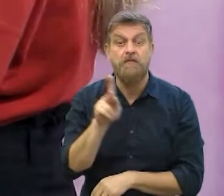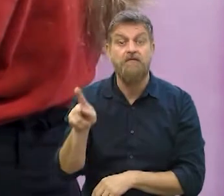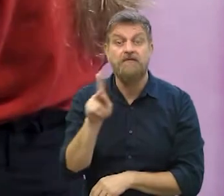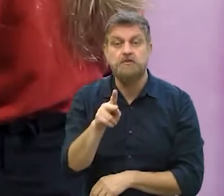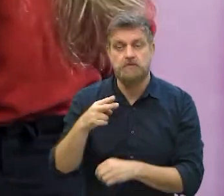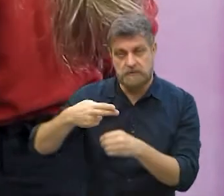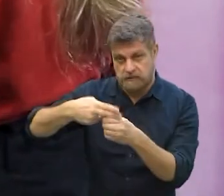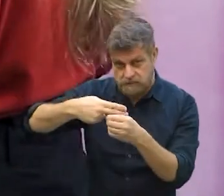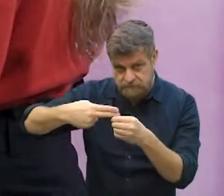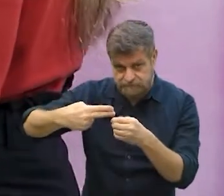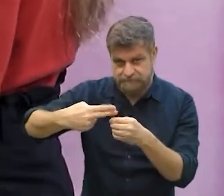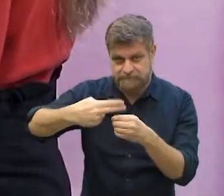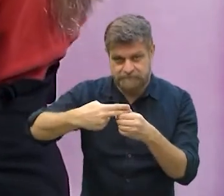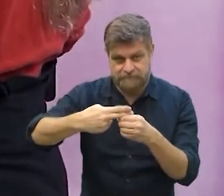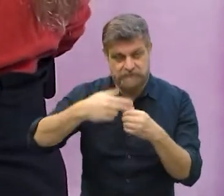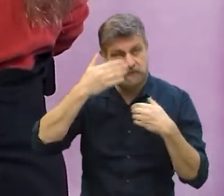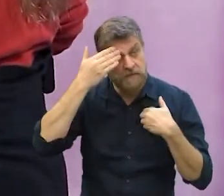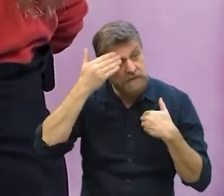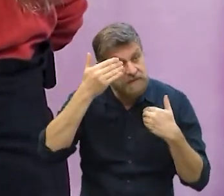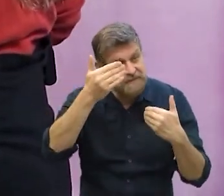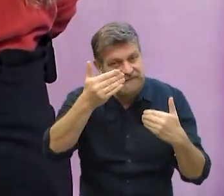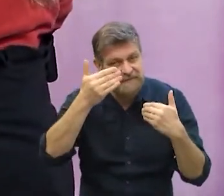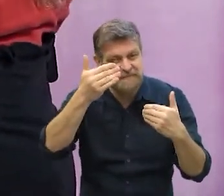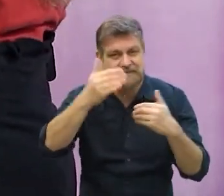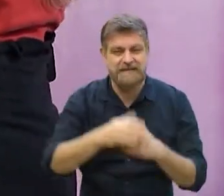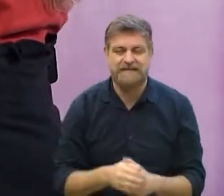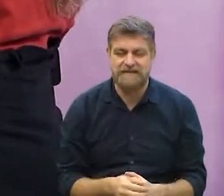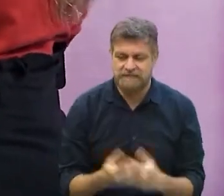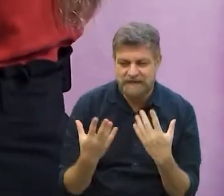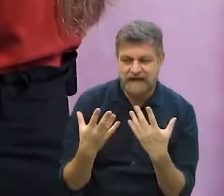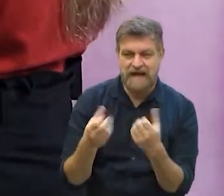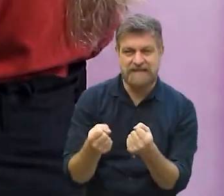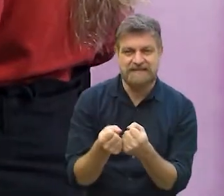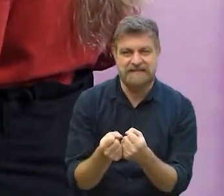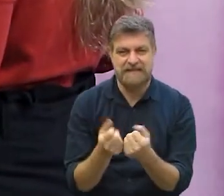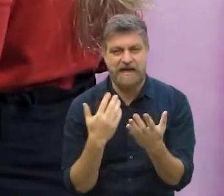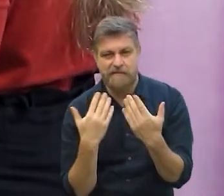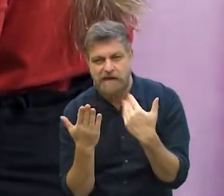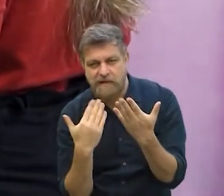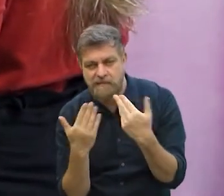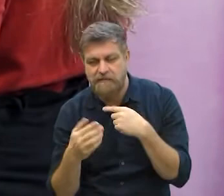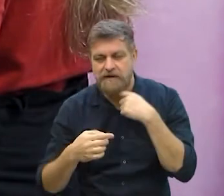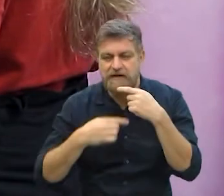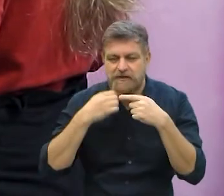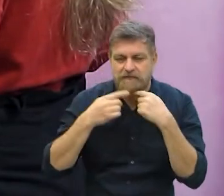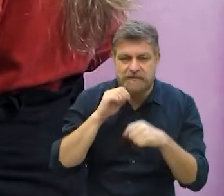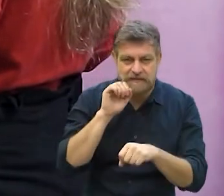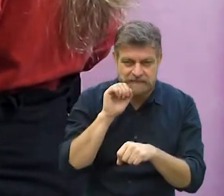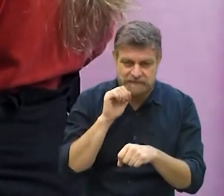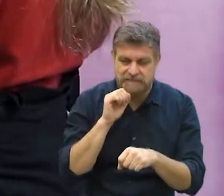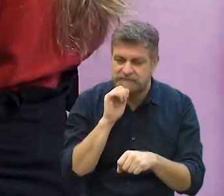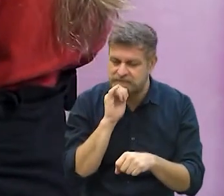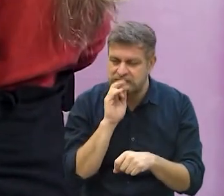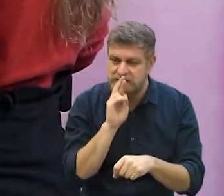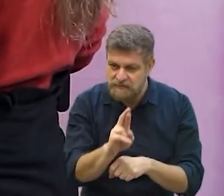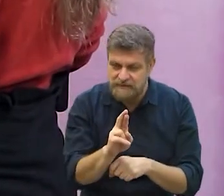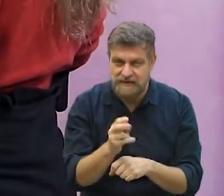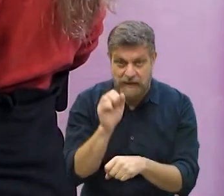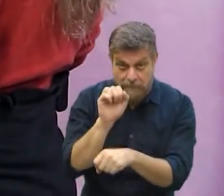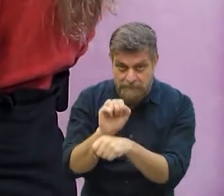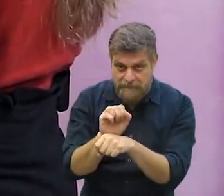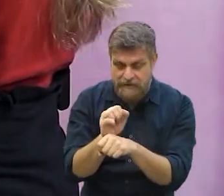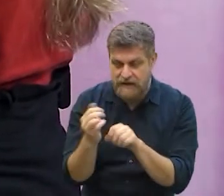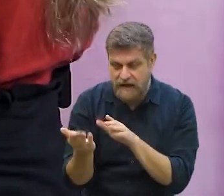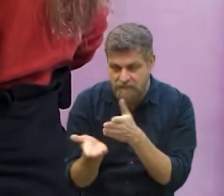da Unicamp. Doutor, obrigada, viu, por atender o nosso programa, tirar as dúvidas, para aí seus atendimentos nesse mês